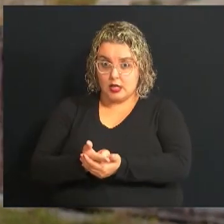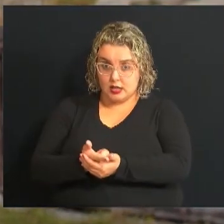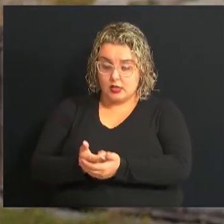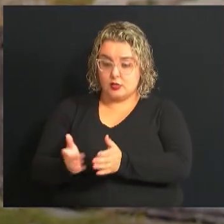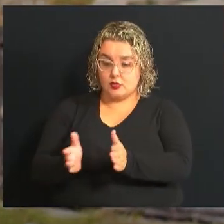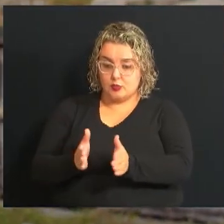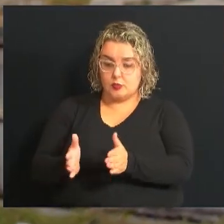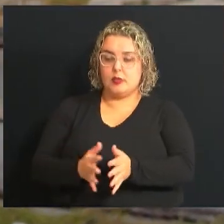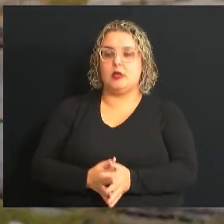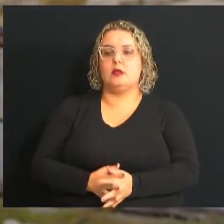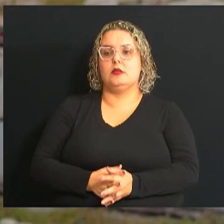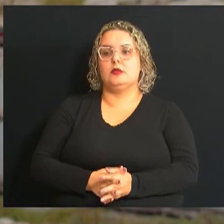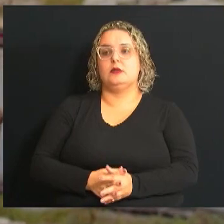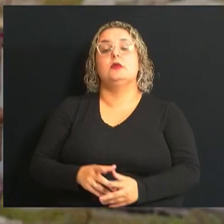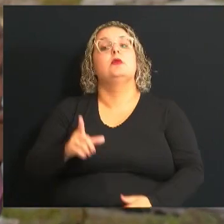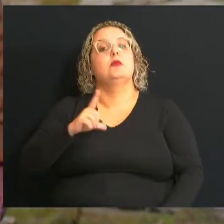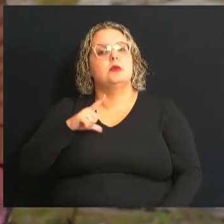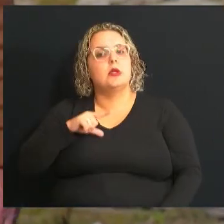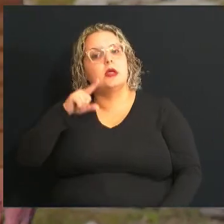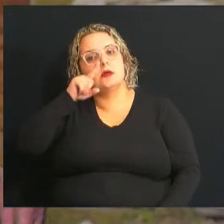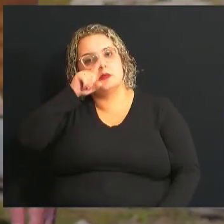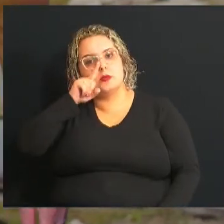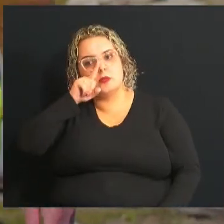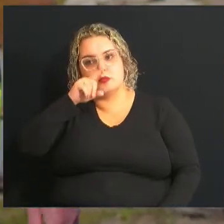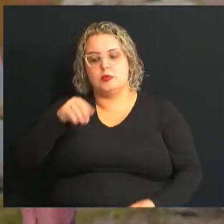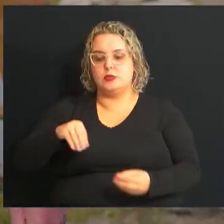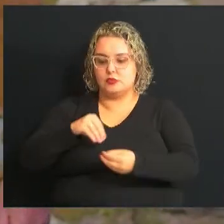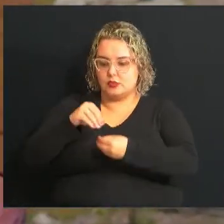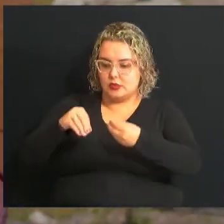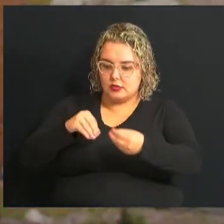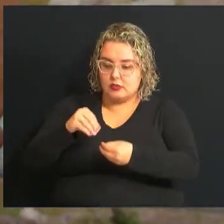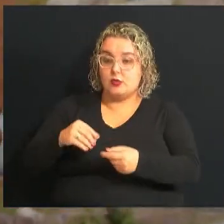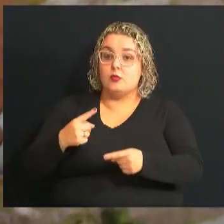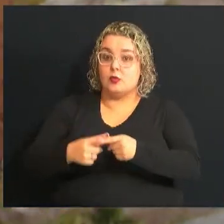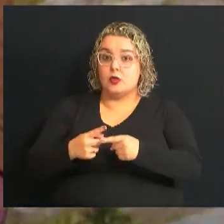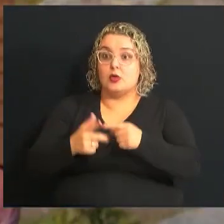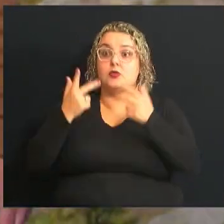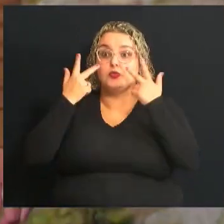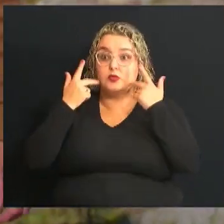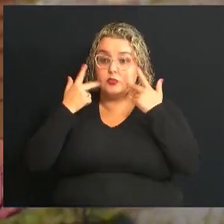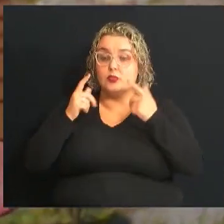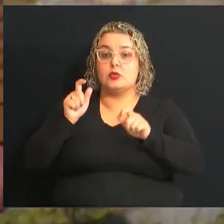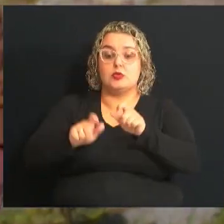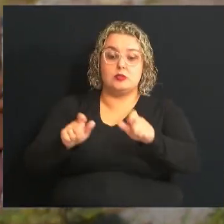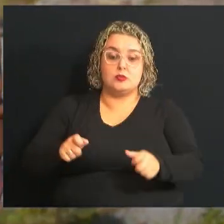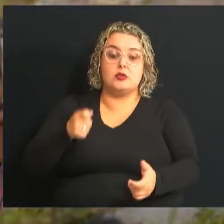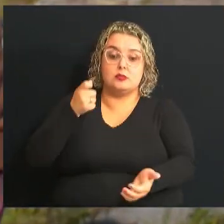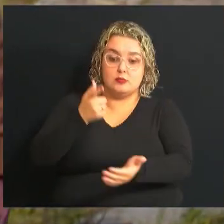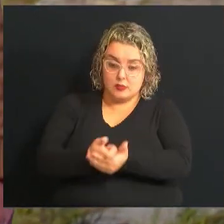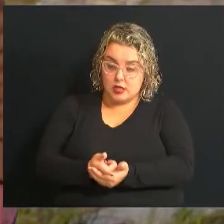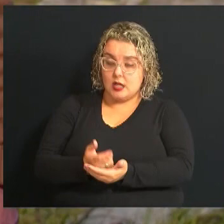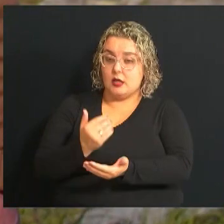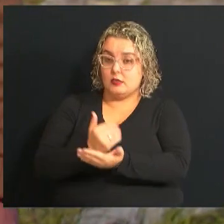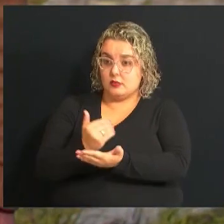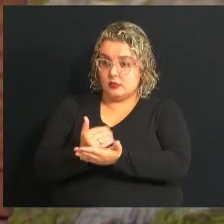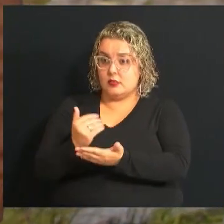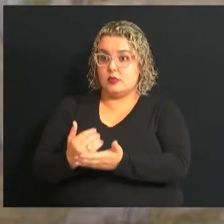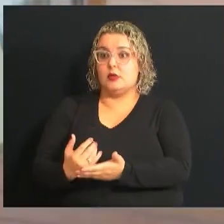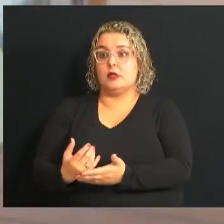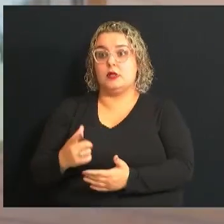Então, existe um risco envolvido, porque geralmente as pessoas que financiam são pessoas